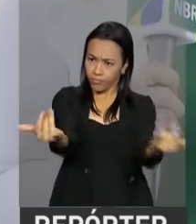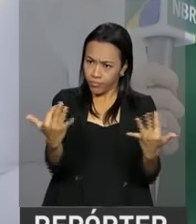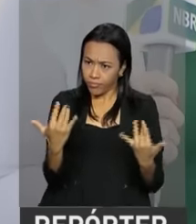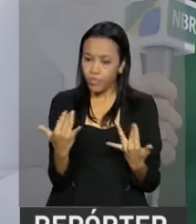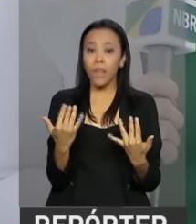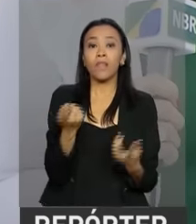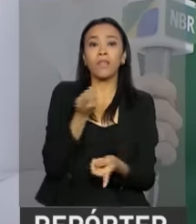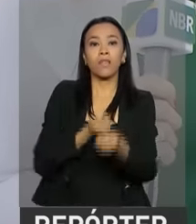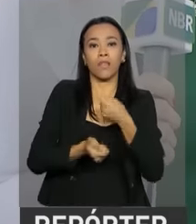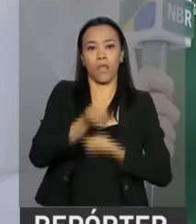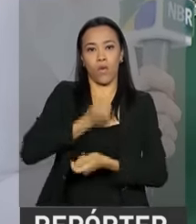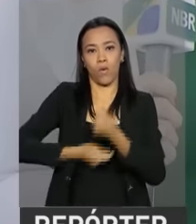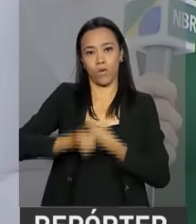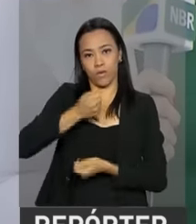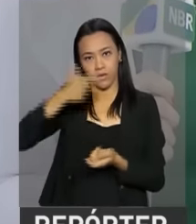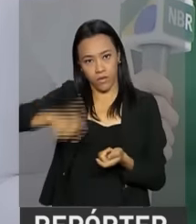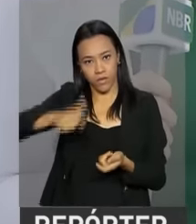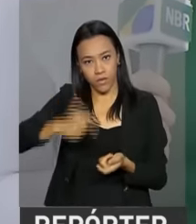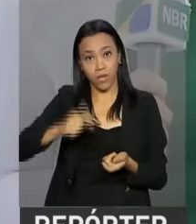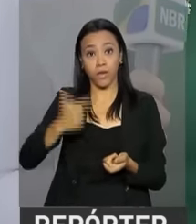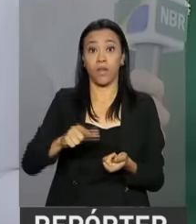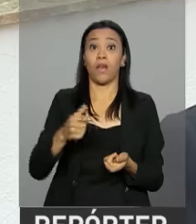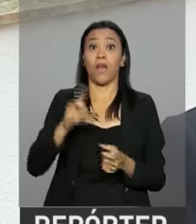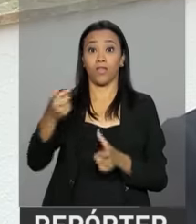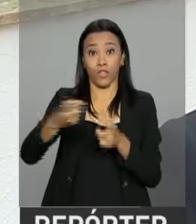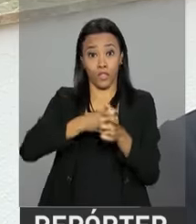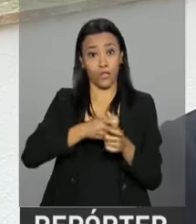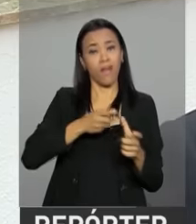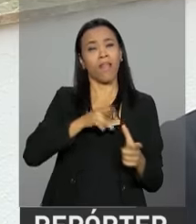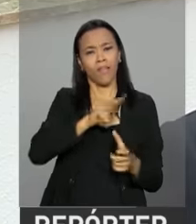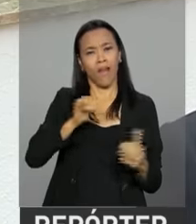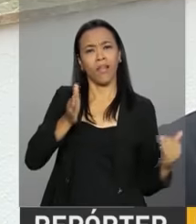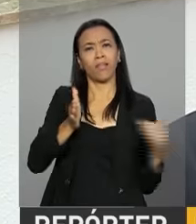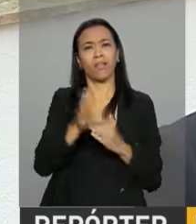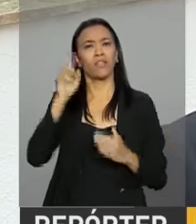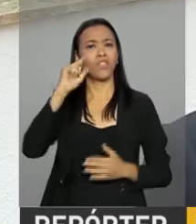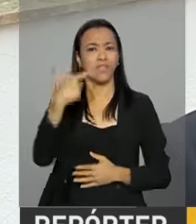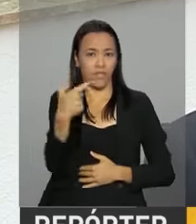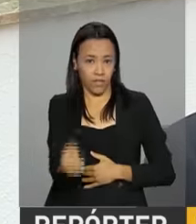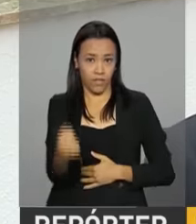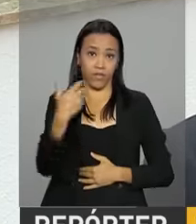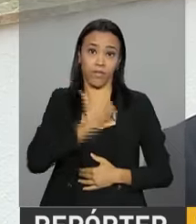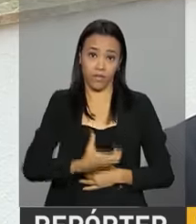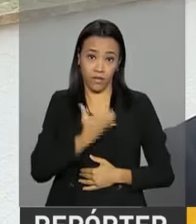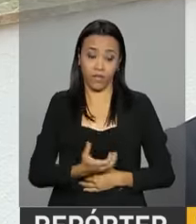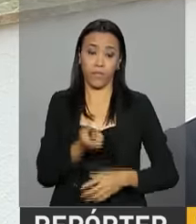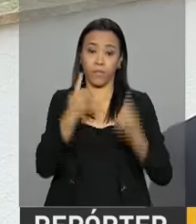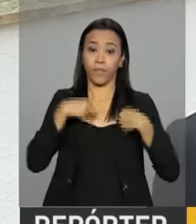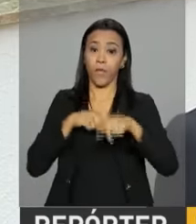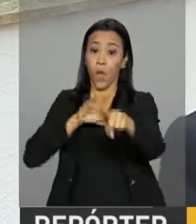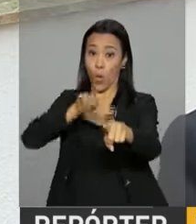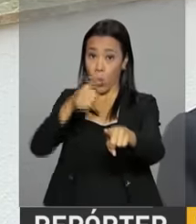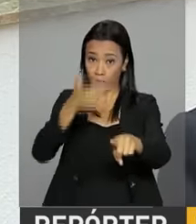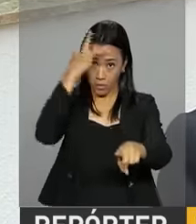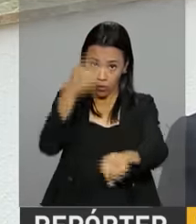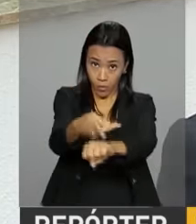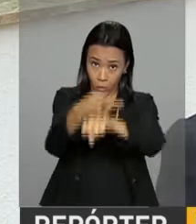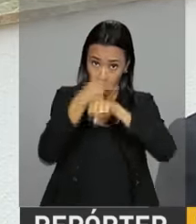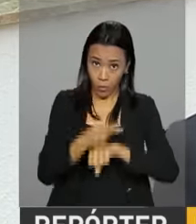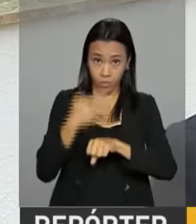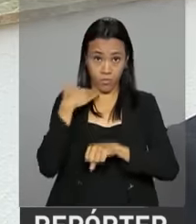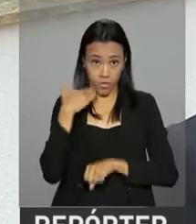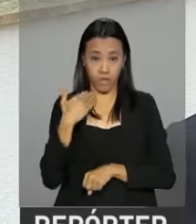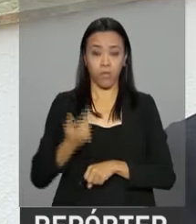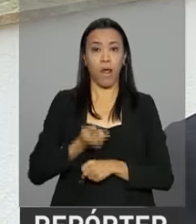ano essa ação vai até o dia 20 de dezembro no momento seguinte em que o nosso cliente faz a sua renegociação nós ele